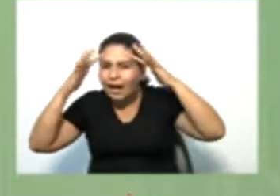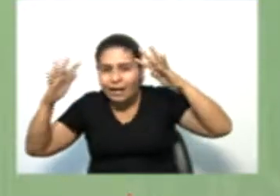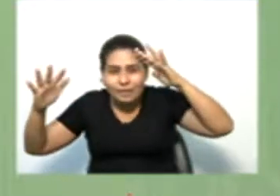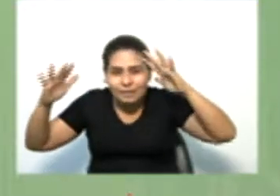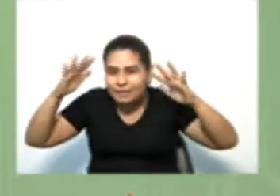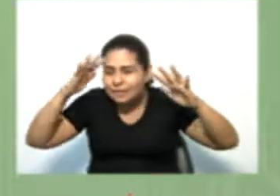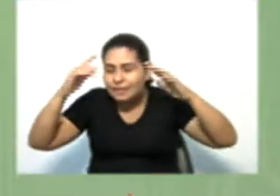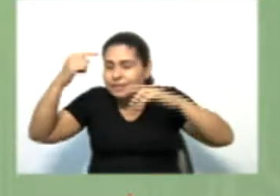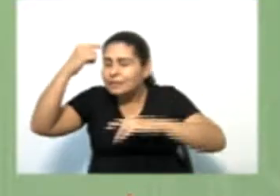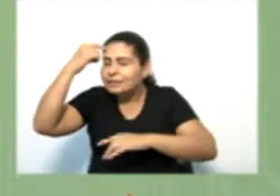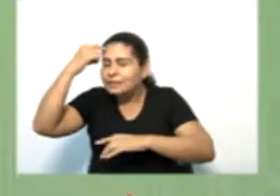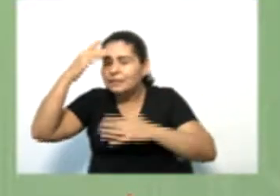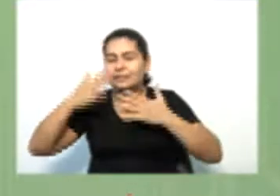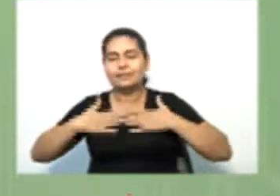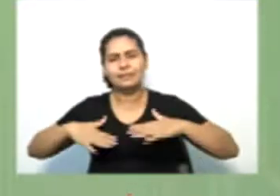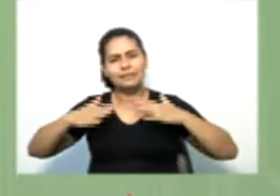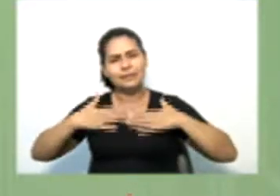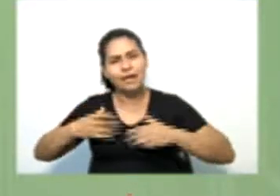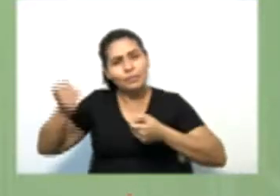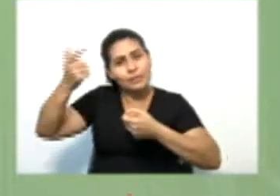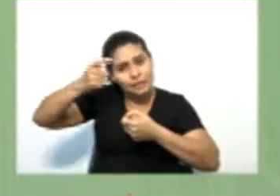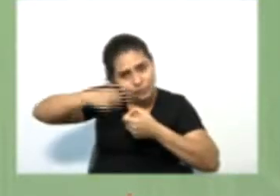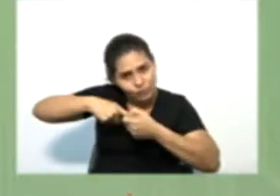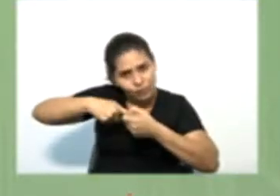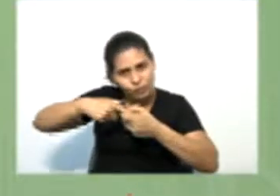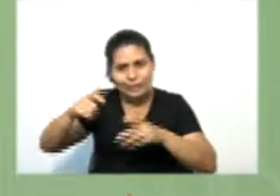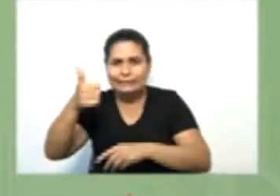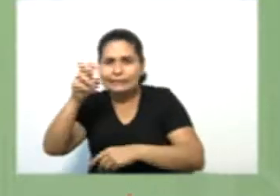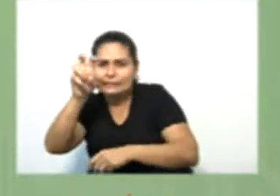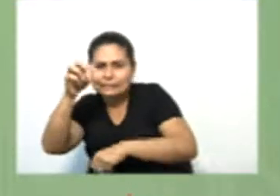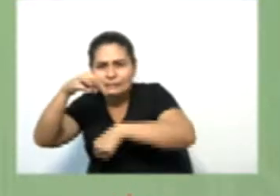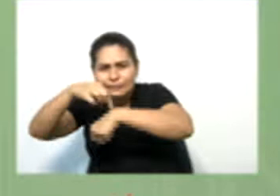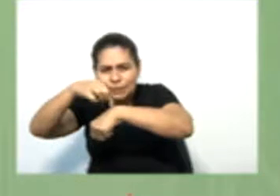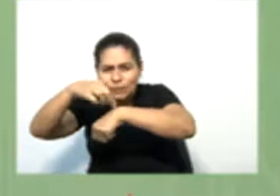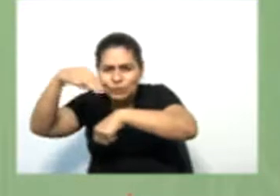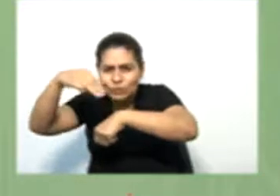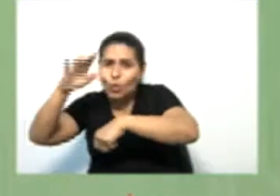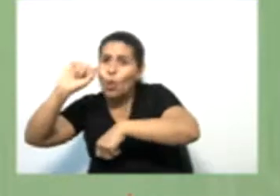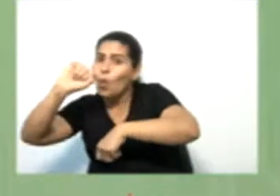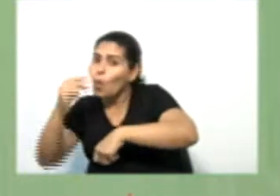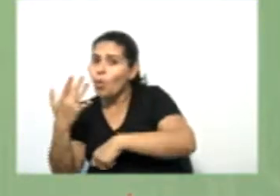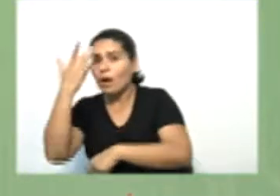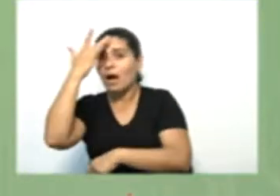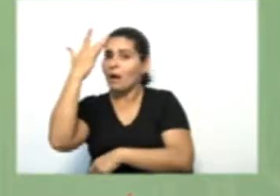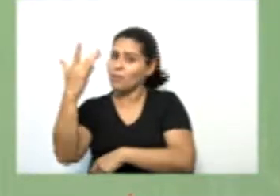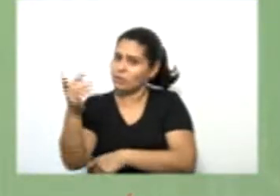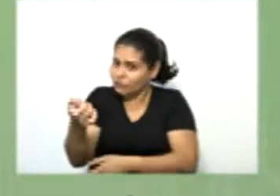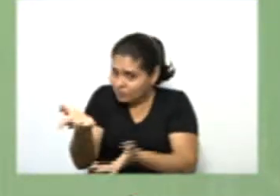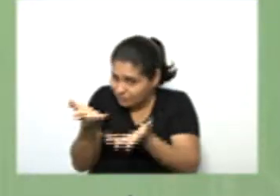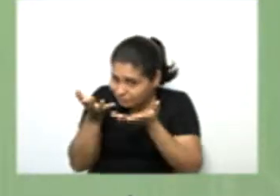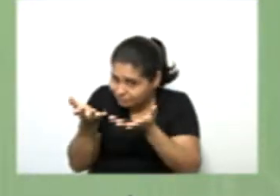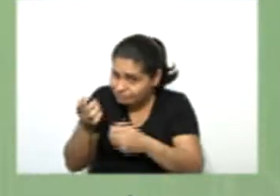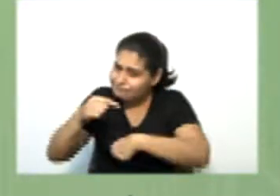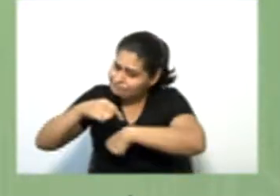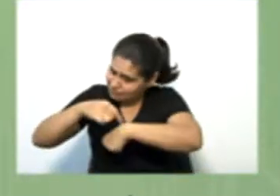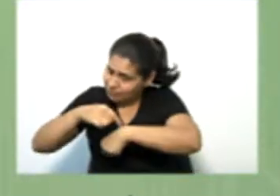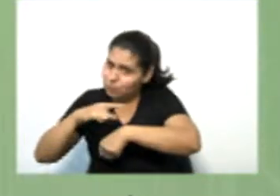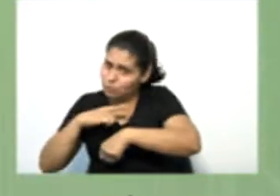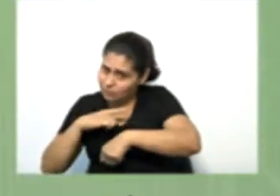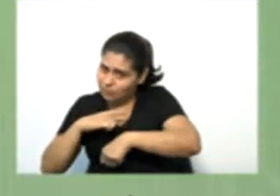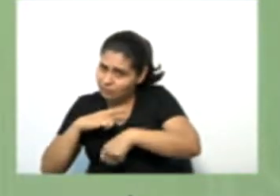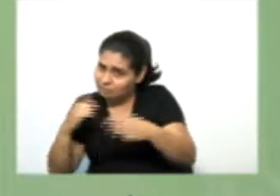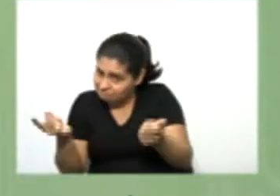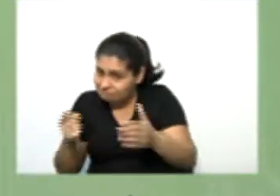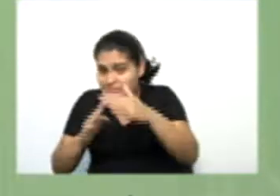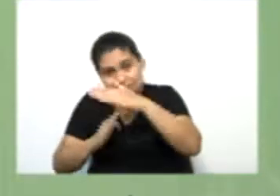as ideias e recomeçar a negociação em 15 minutos. Ou amanhã, se você tiver tempo,